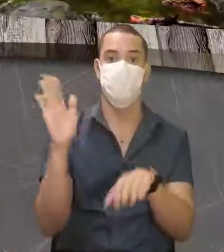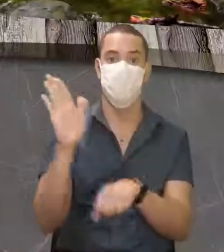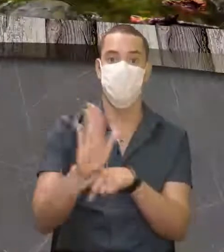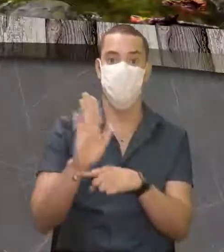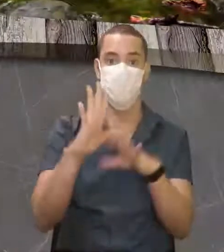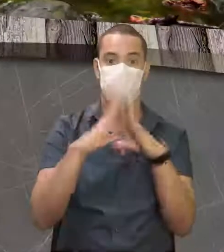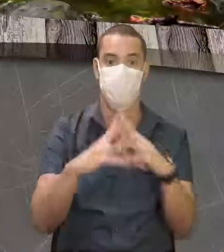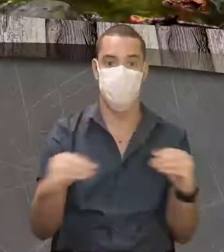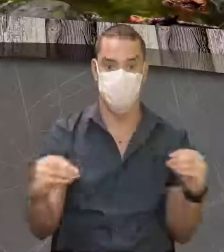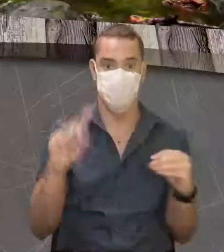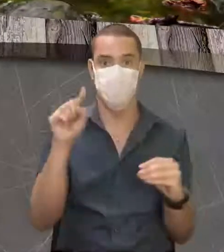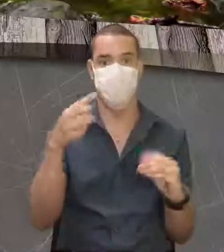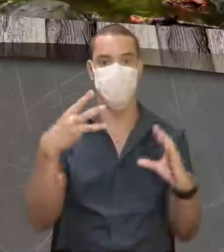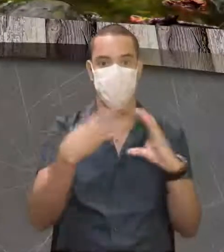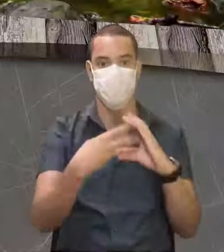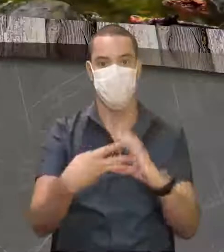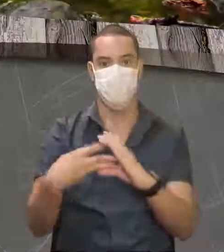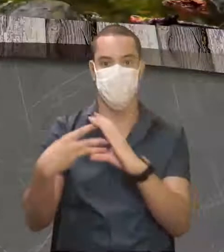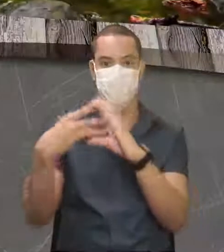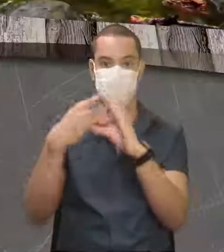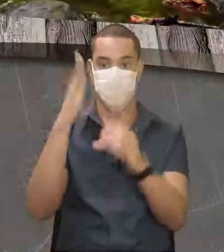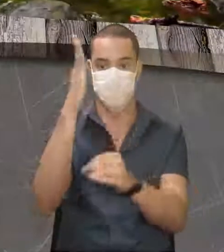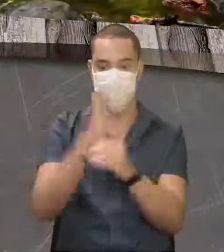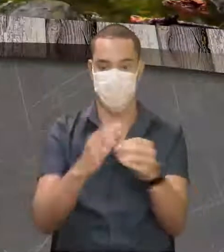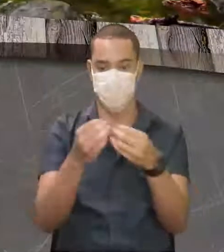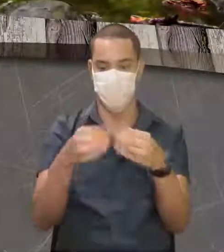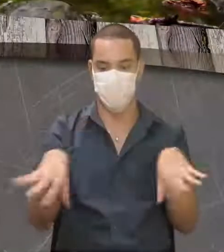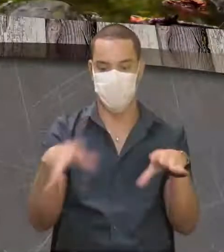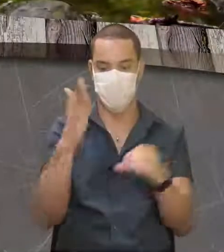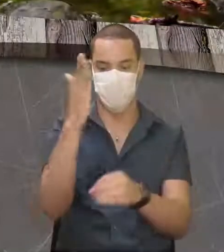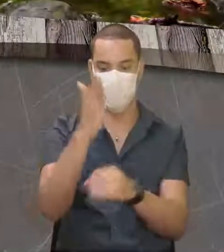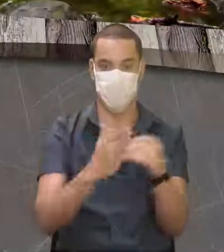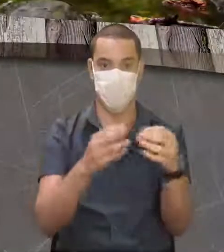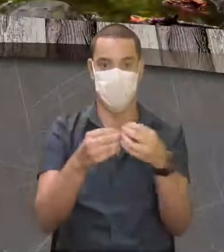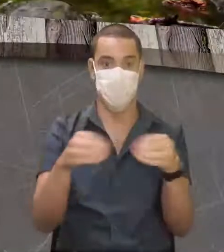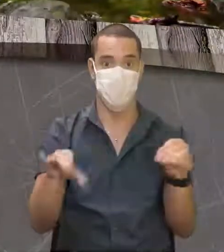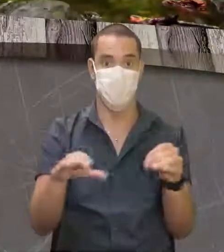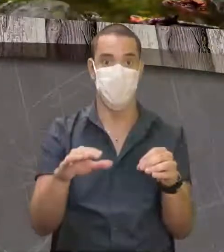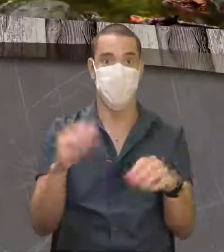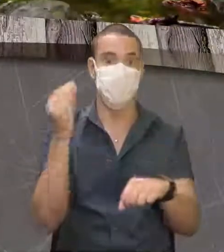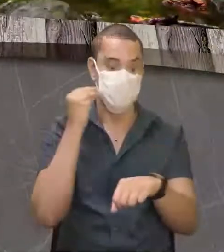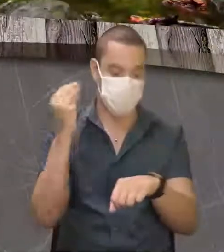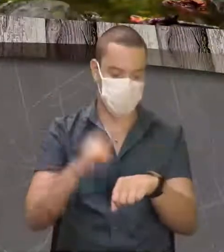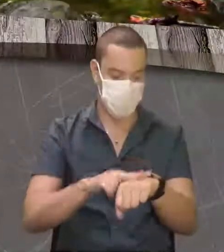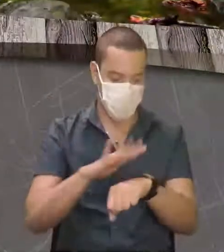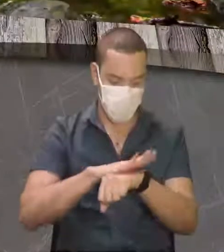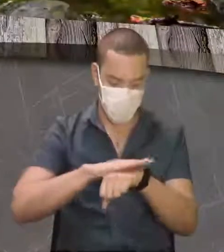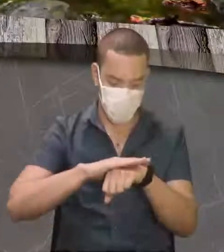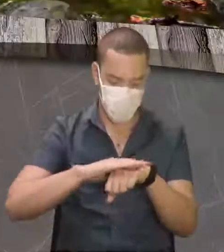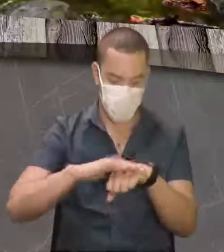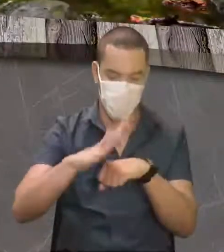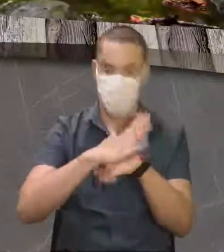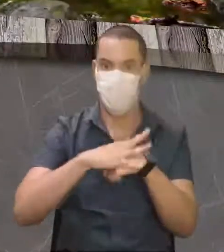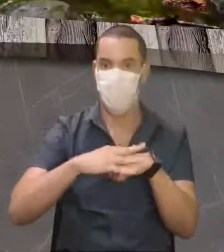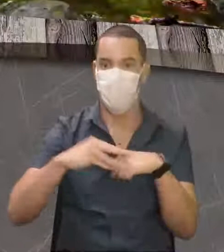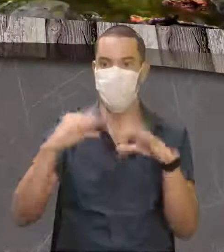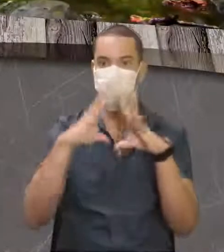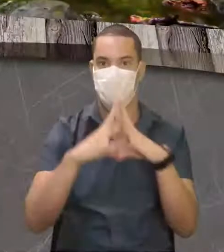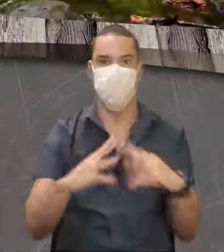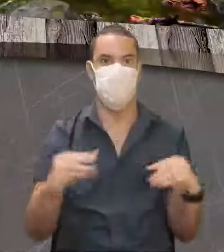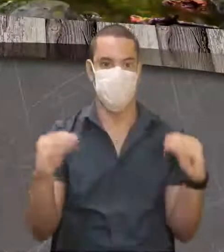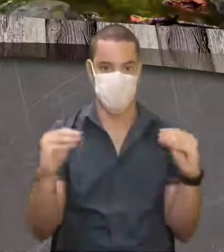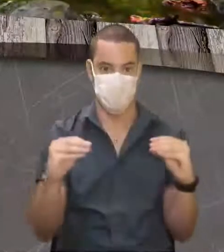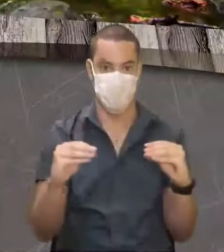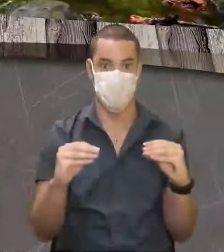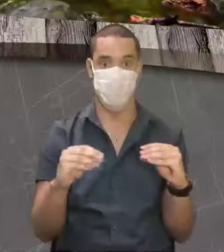células vão começar a se dividir mitoticamente para regenerar aquele tecido que foi lesionado ali, tá?